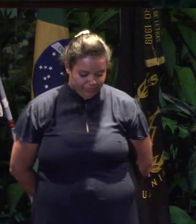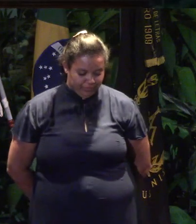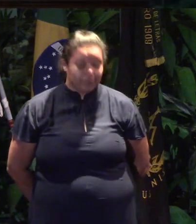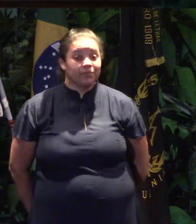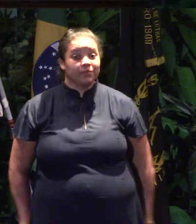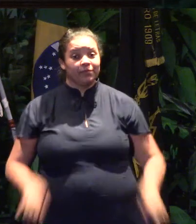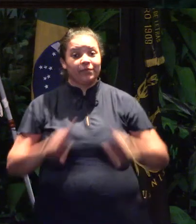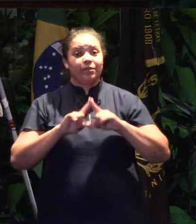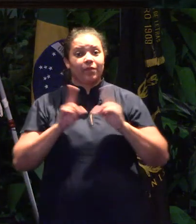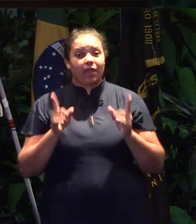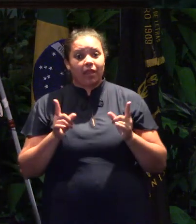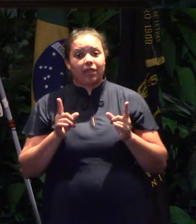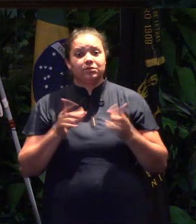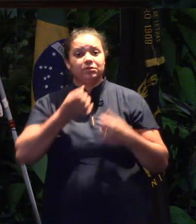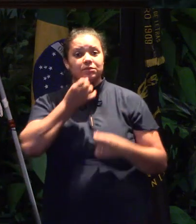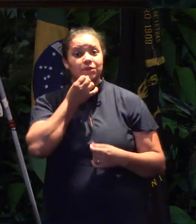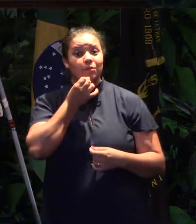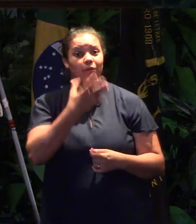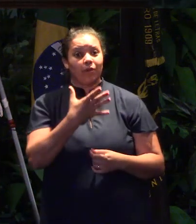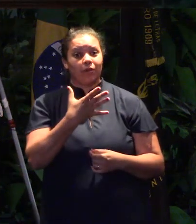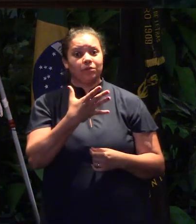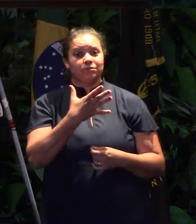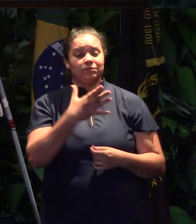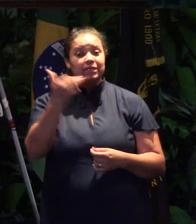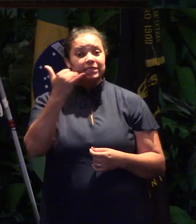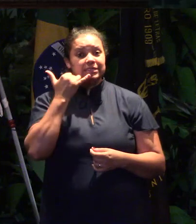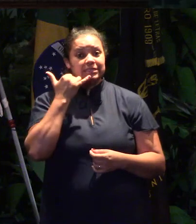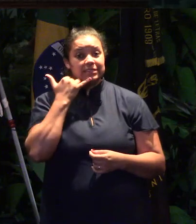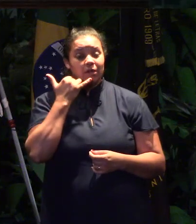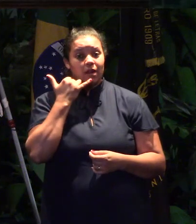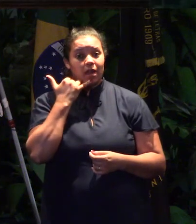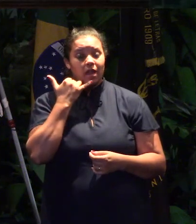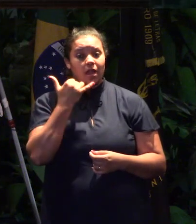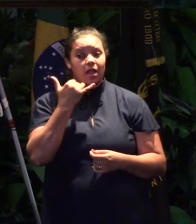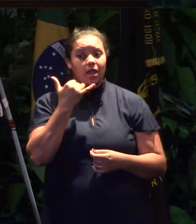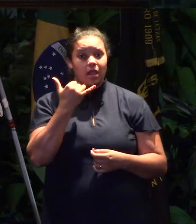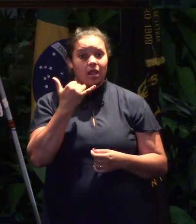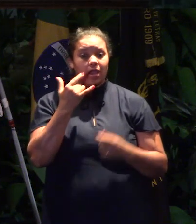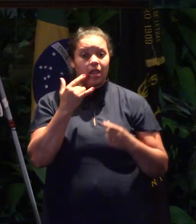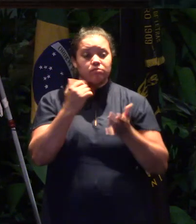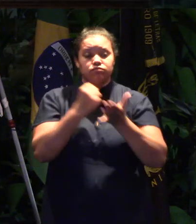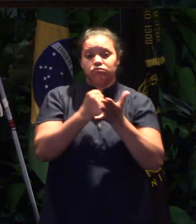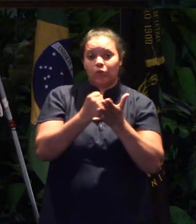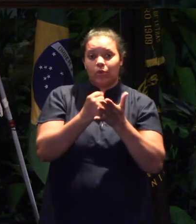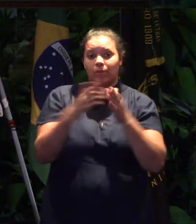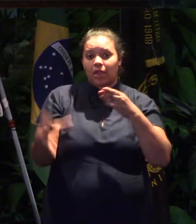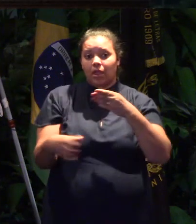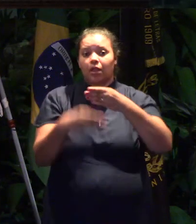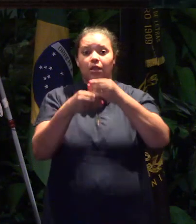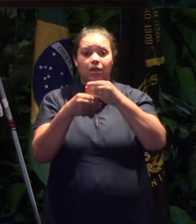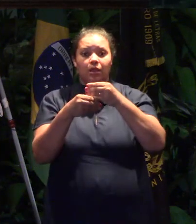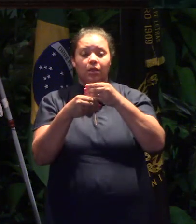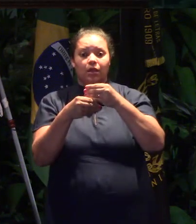mas já, assim, as tecnologias possíveis, assim, no celular, para documentos curtos, eu uso a câmera do celular para isso. Um documento curto